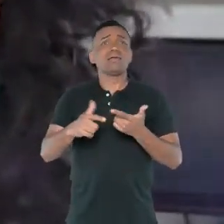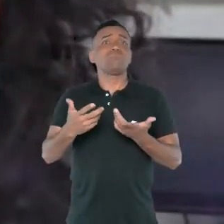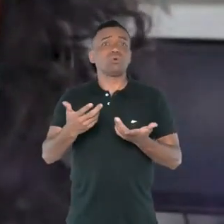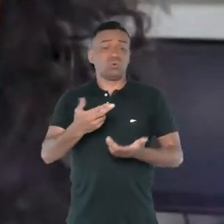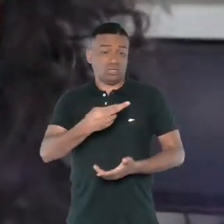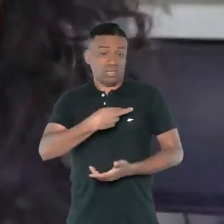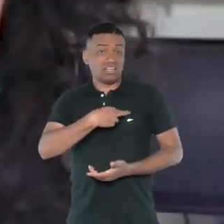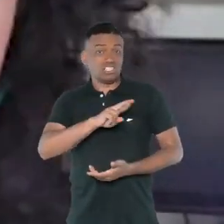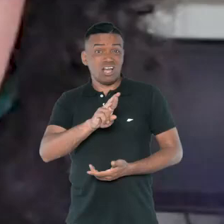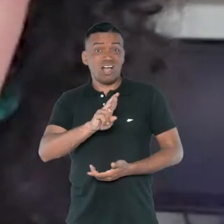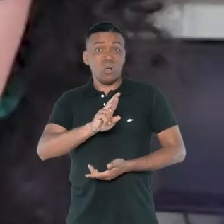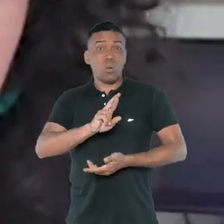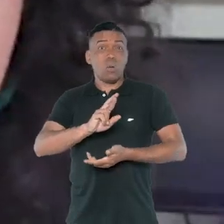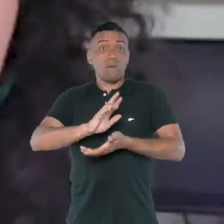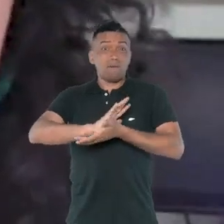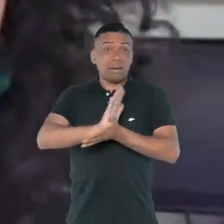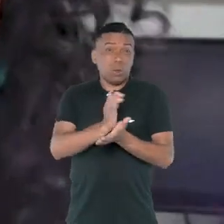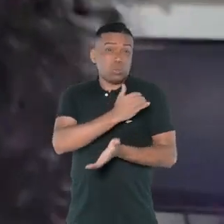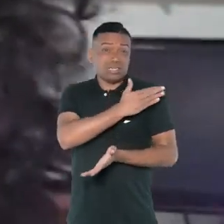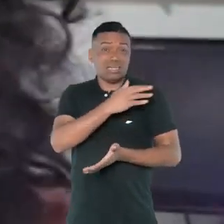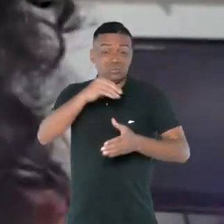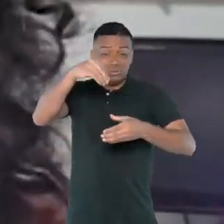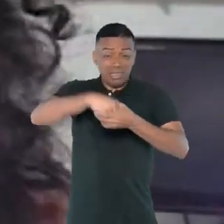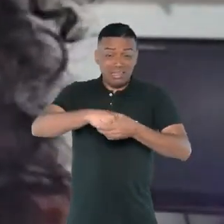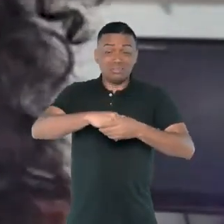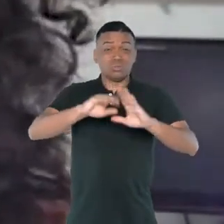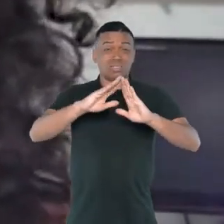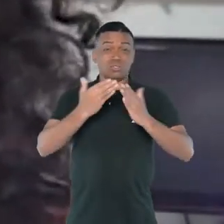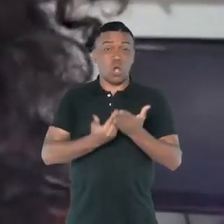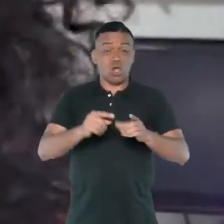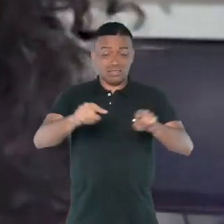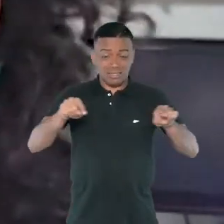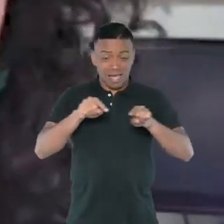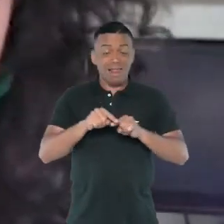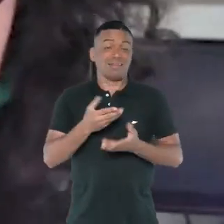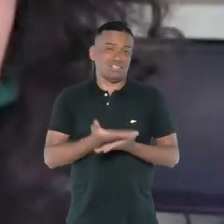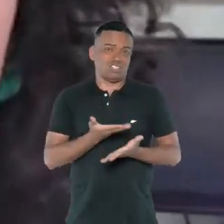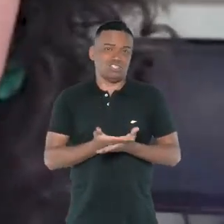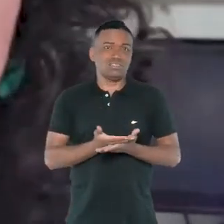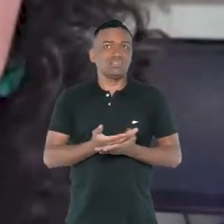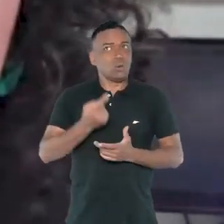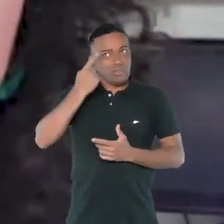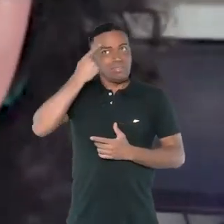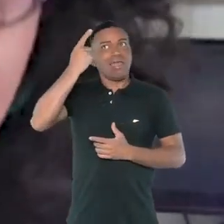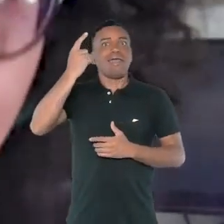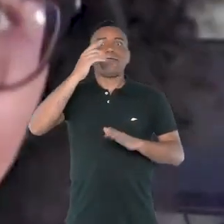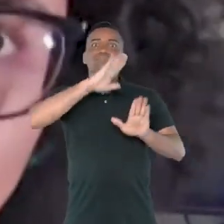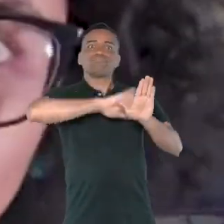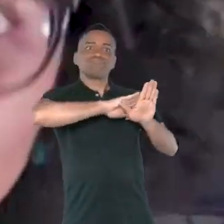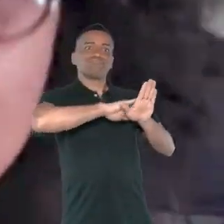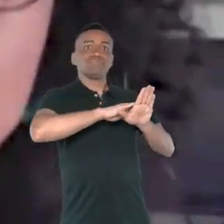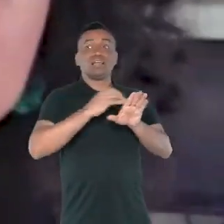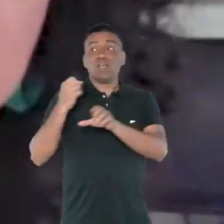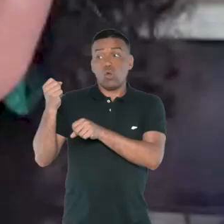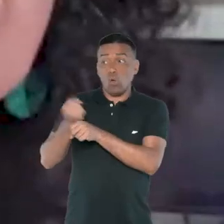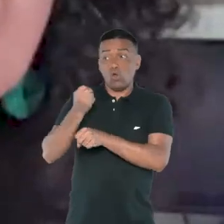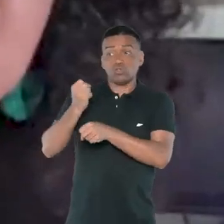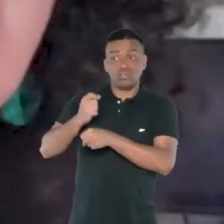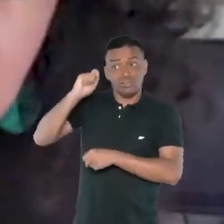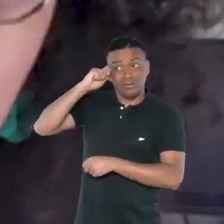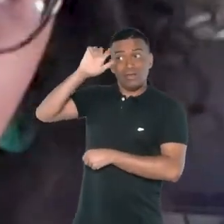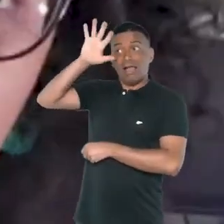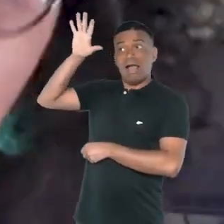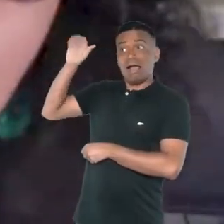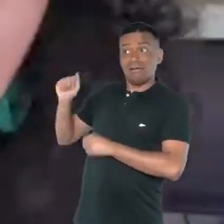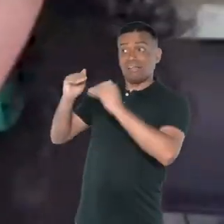tive problemas seríssimos de intolerância religiosa dentro da sala de aula, mas porque tem toda uma ideia muito bem